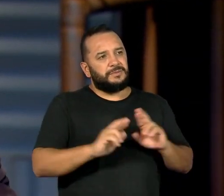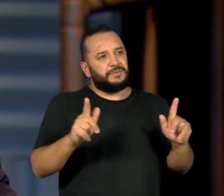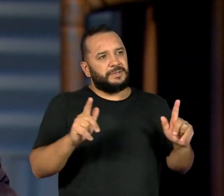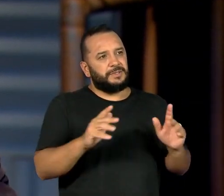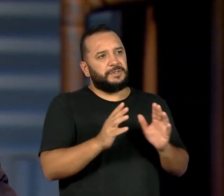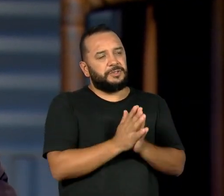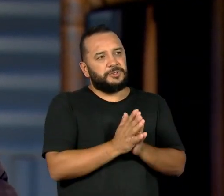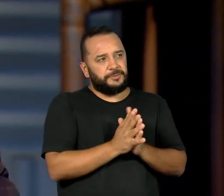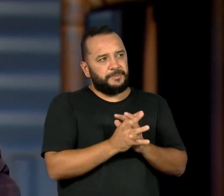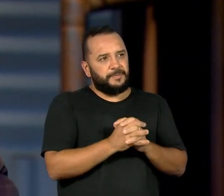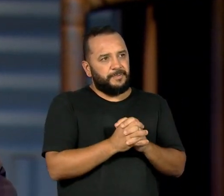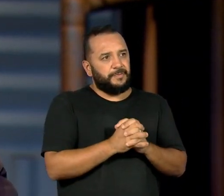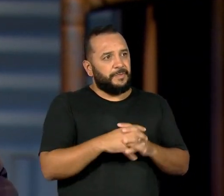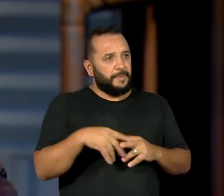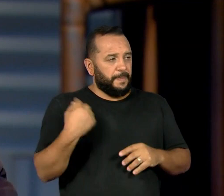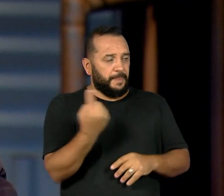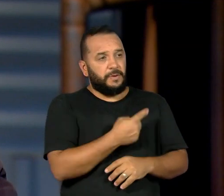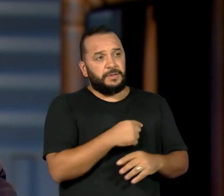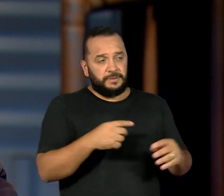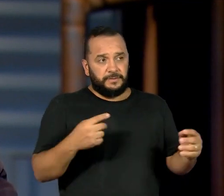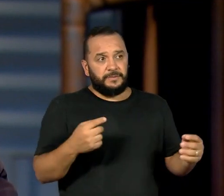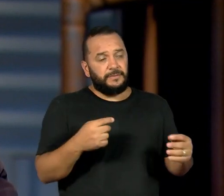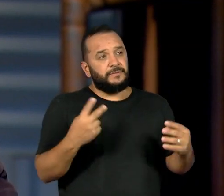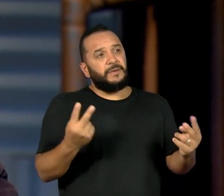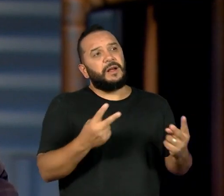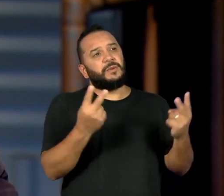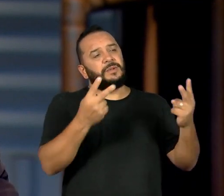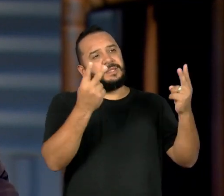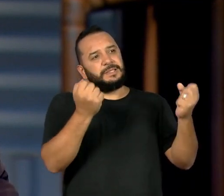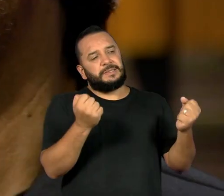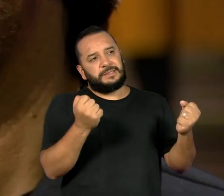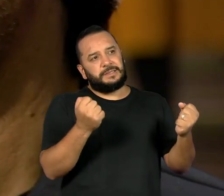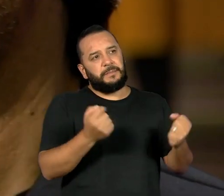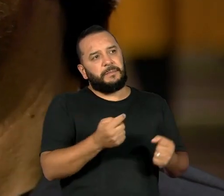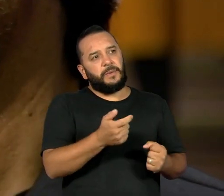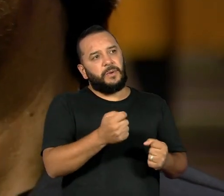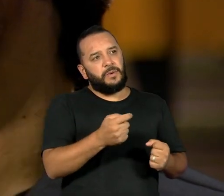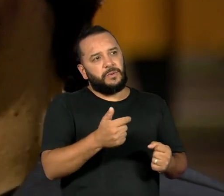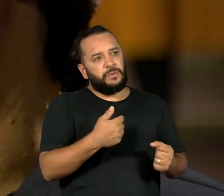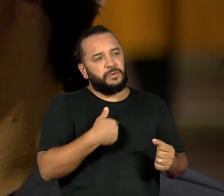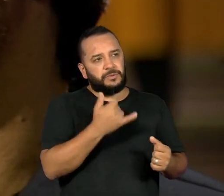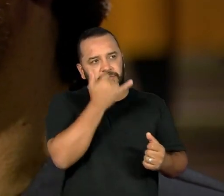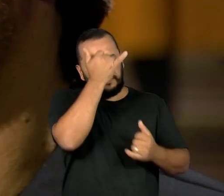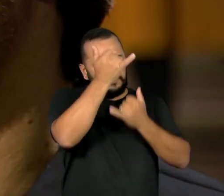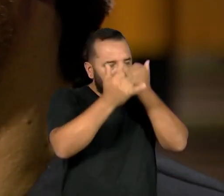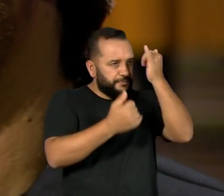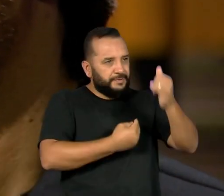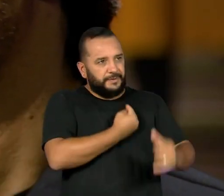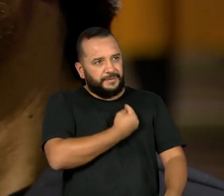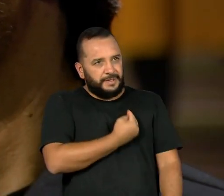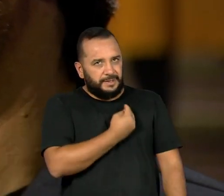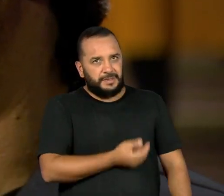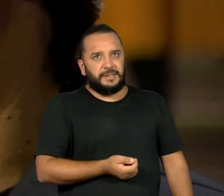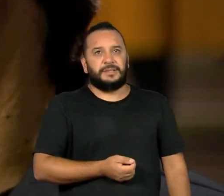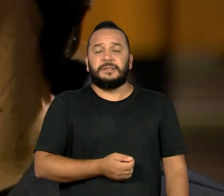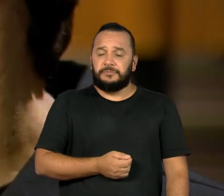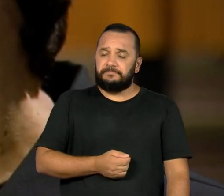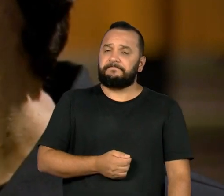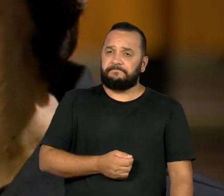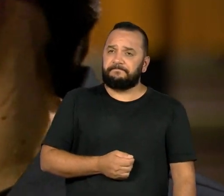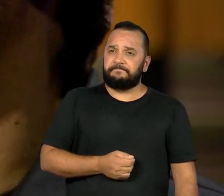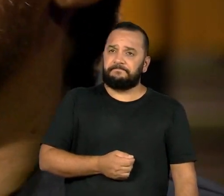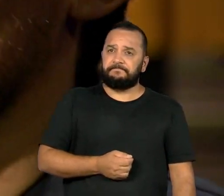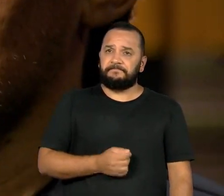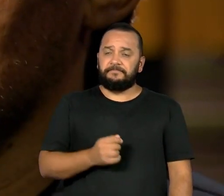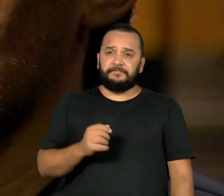gente valoriza pouco as topadas que a gente dá na vida, Rodrigo? Em geral, sim. No sentido de a